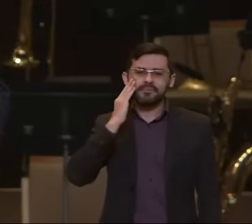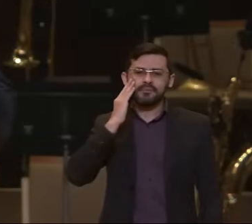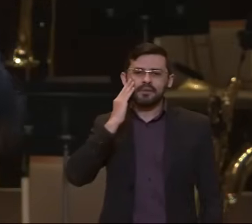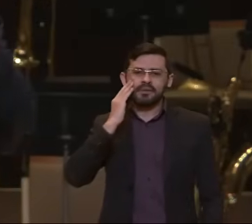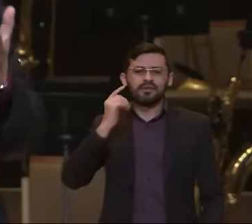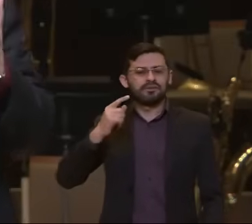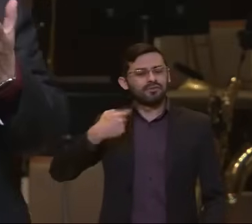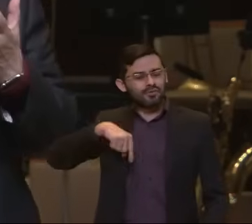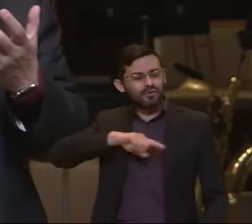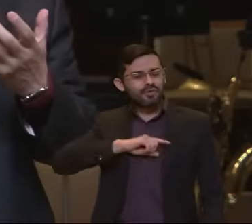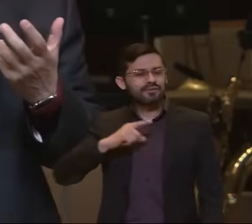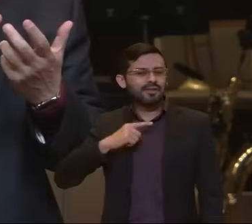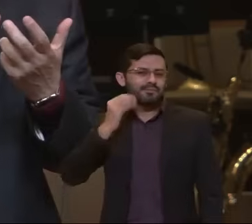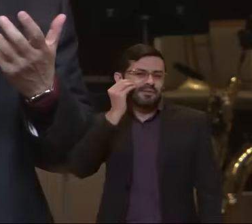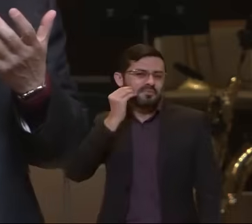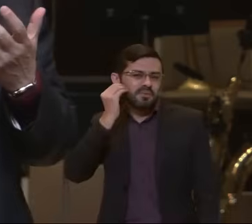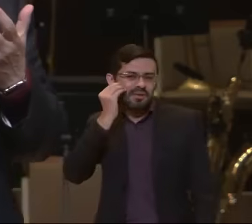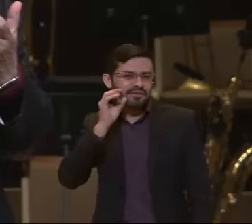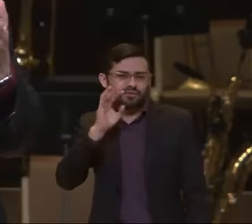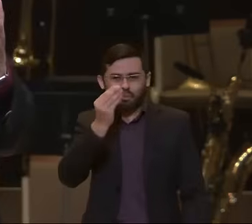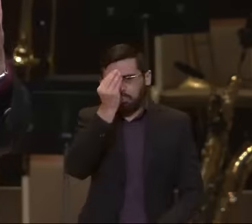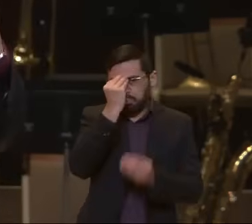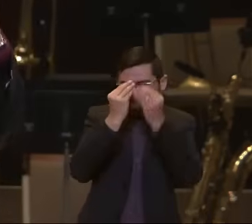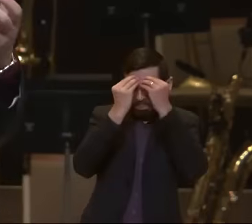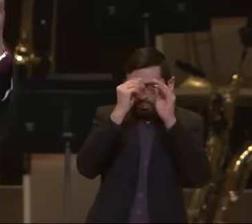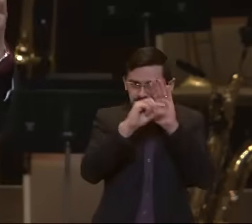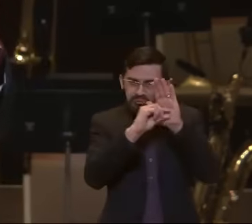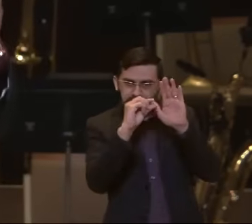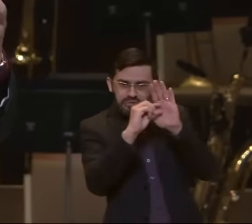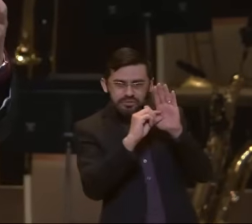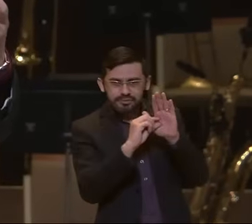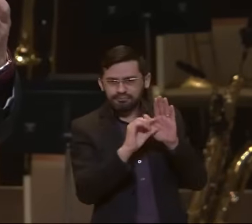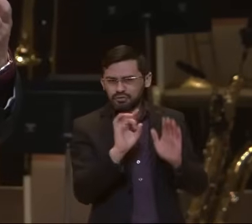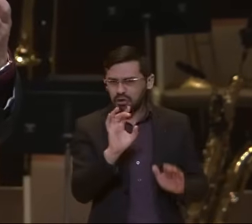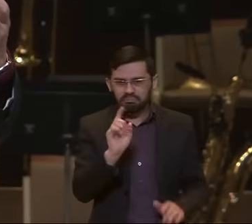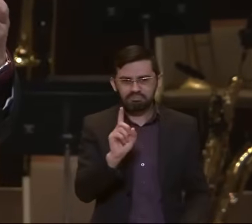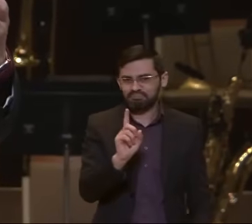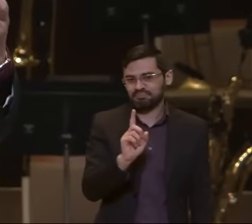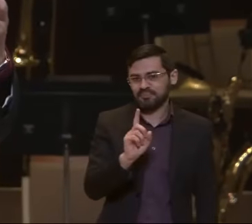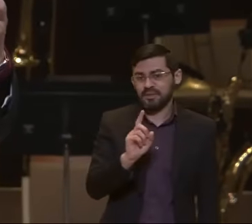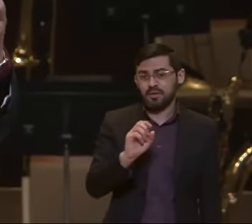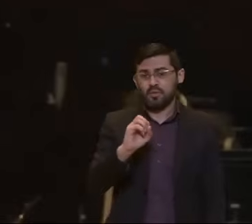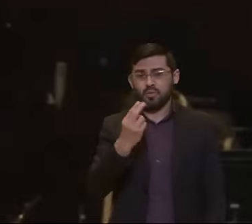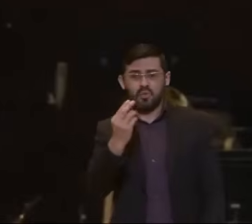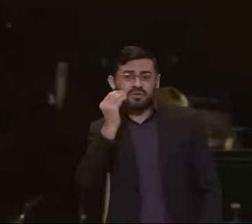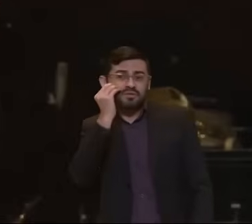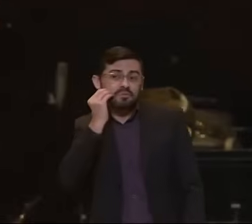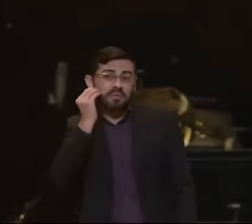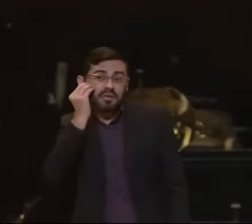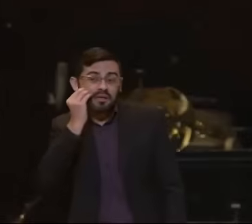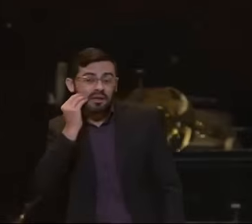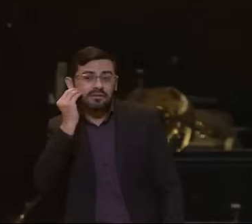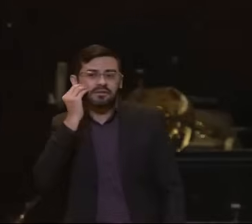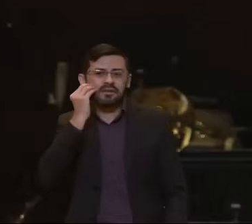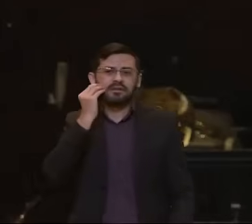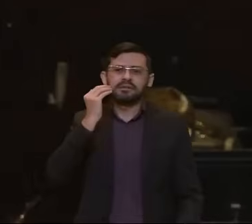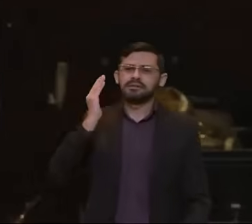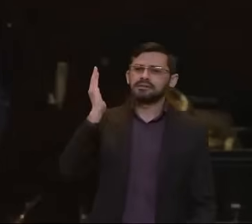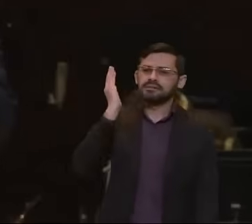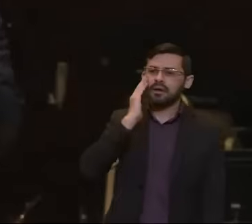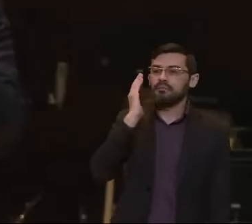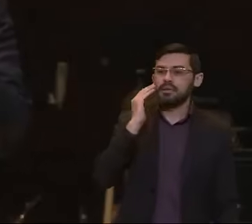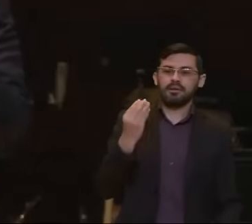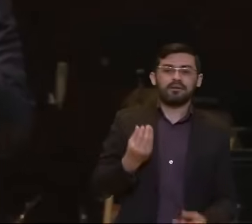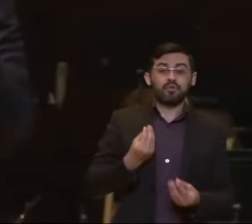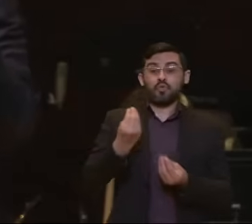uma série de versículos. A gente ter uma experiência com Jesus não é a gente saber como